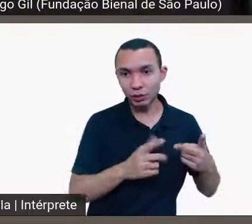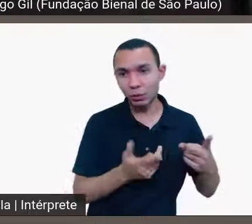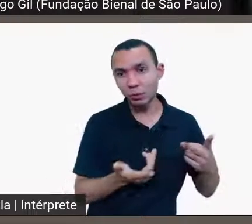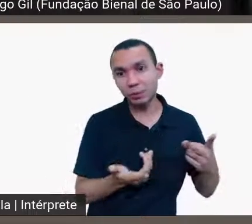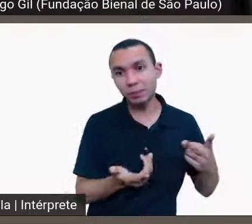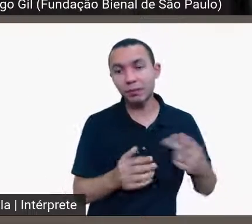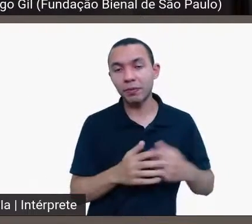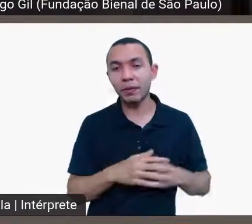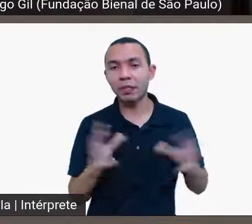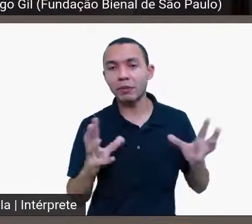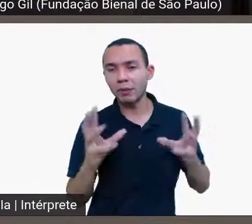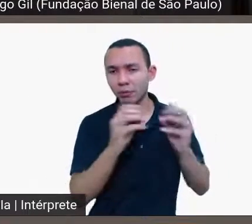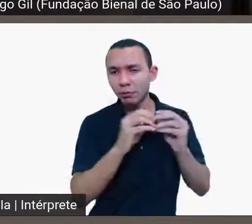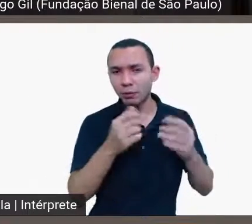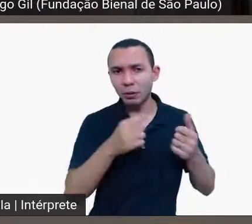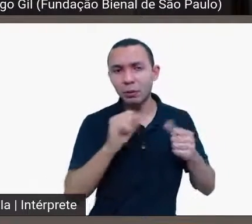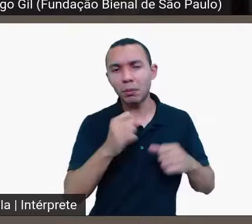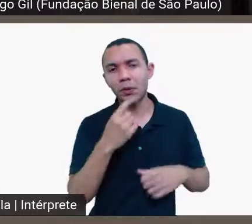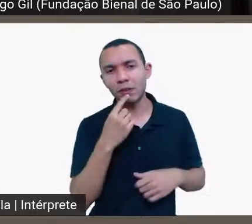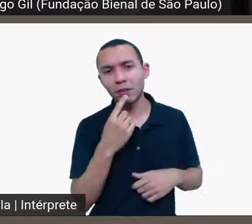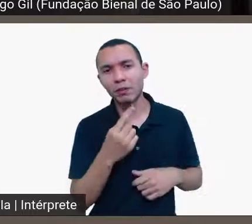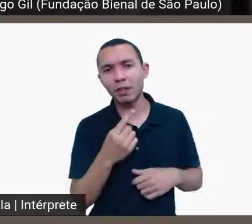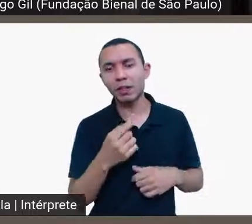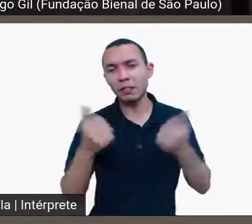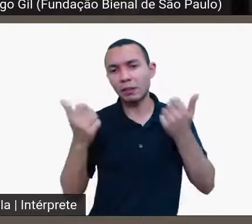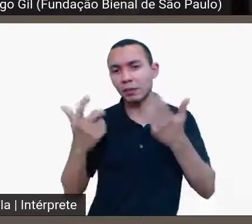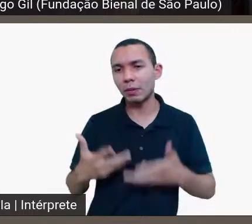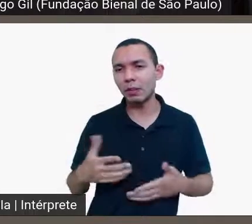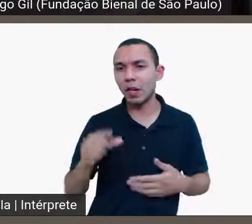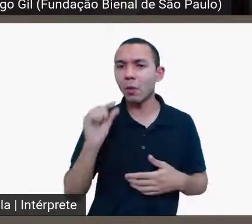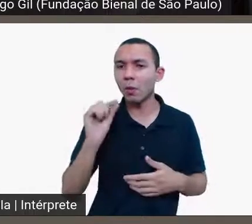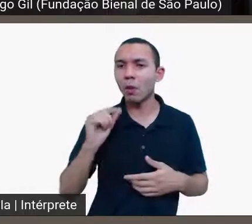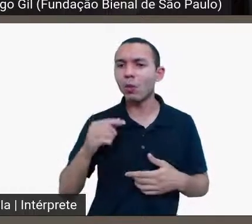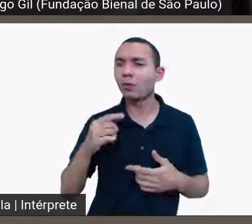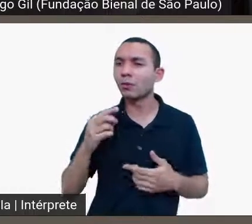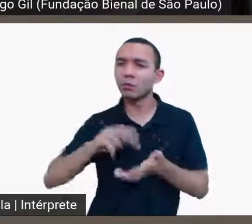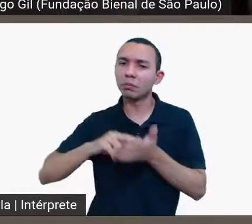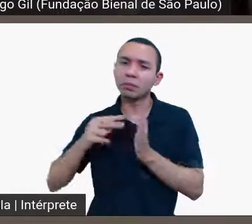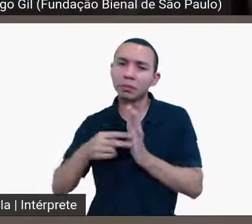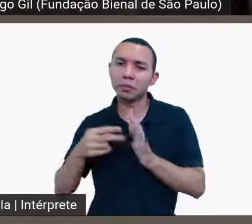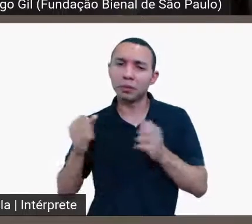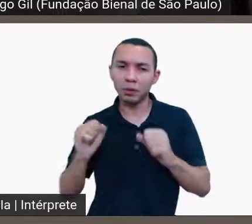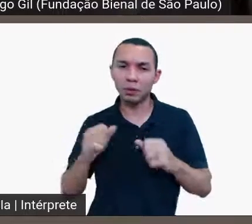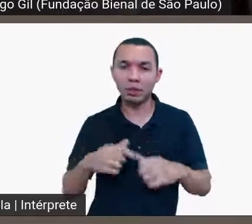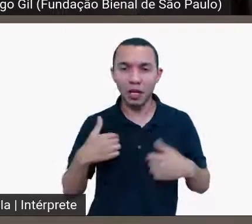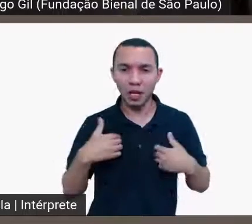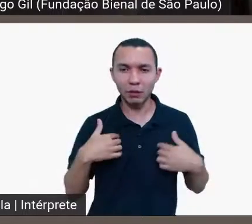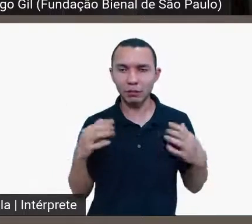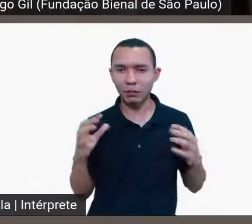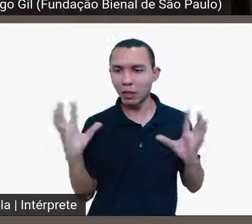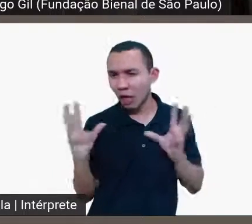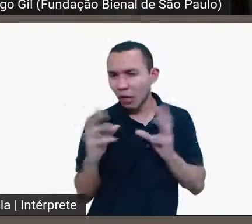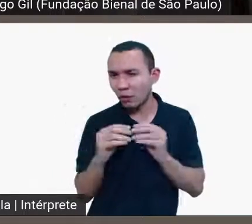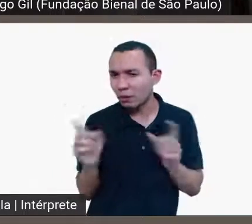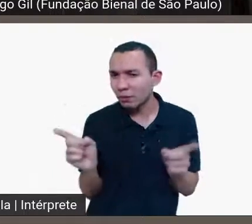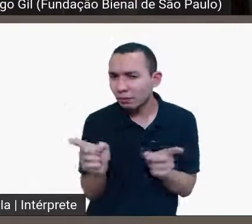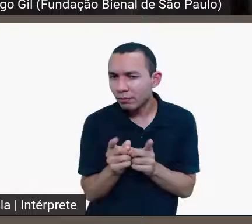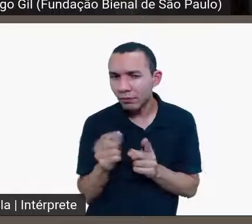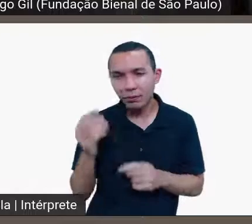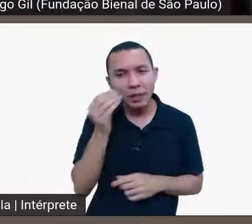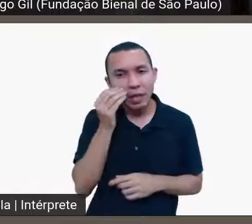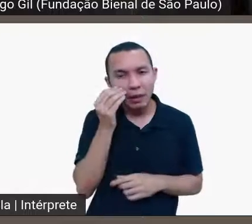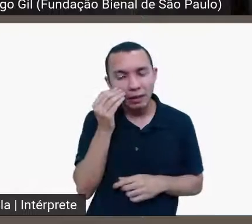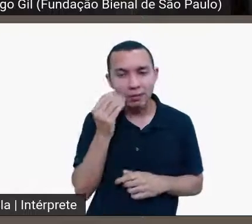você poderia também explicar um pouco o que você quis dizer com isso. Eu vou tentar ser breve. Interessante fazer um...